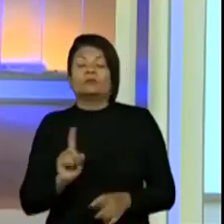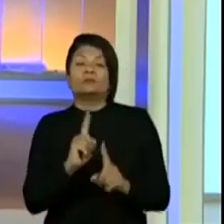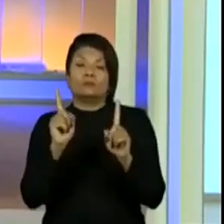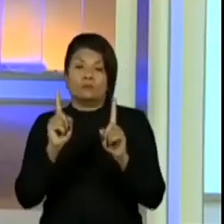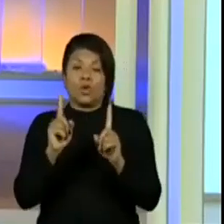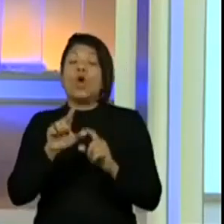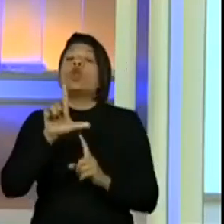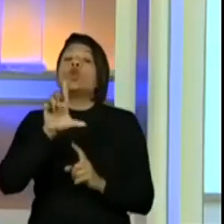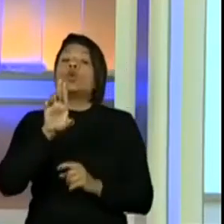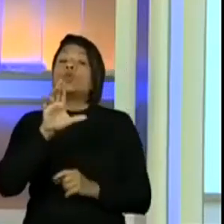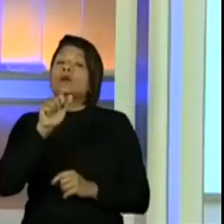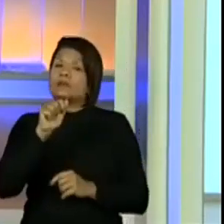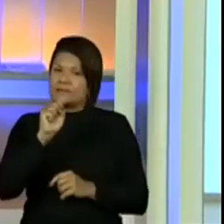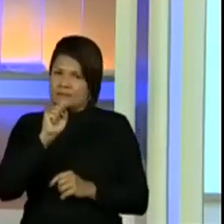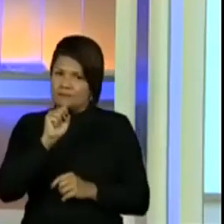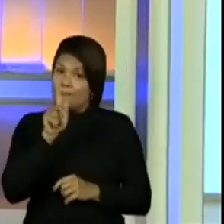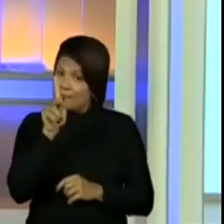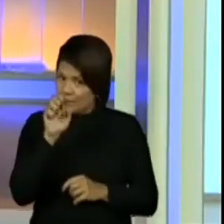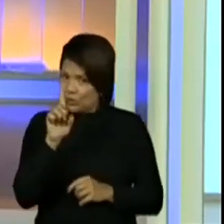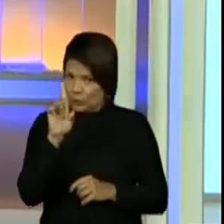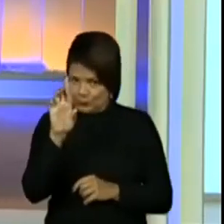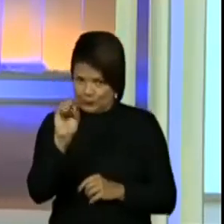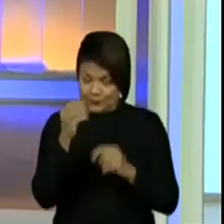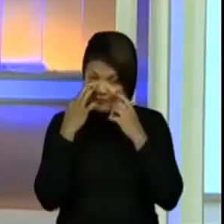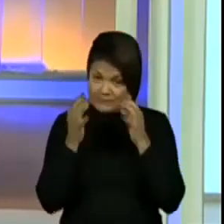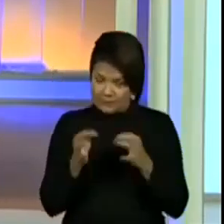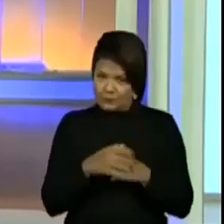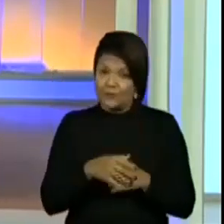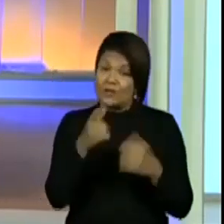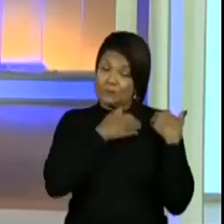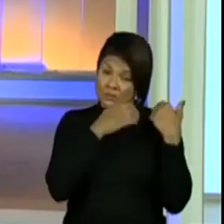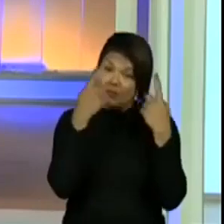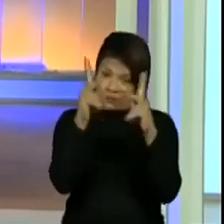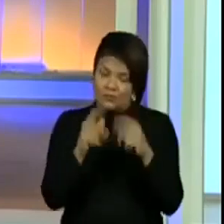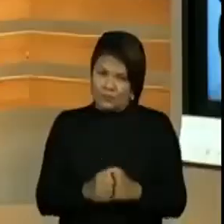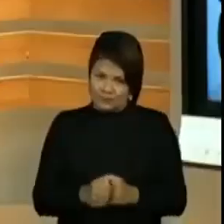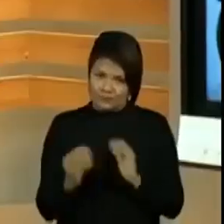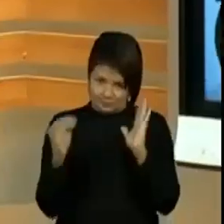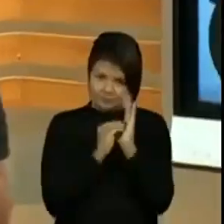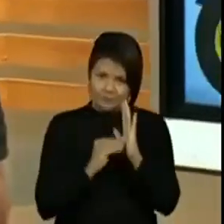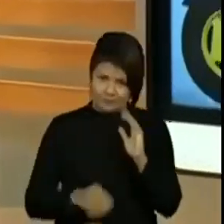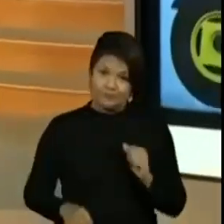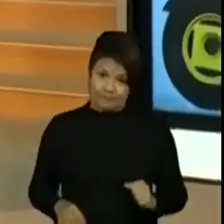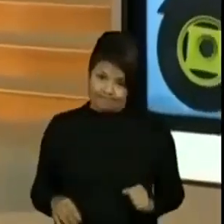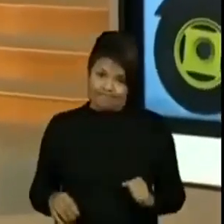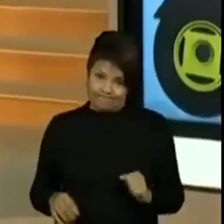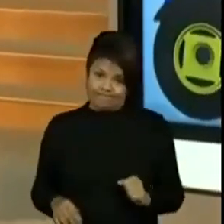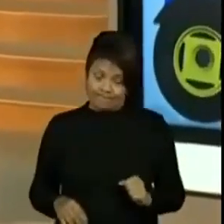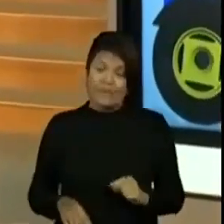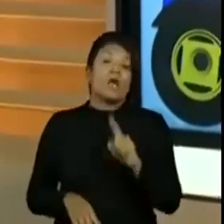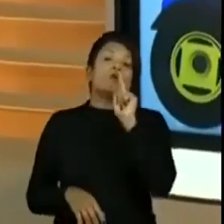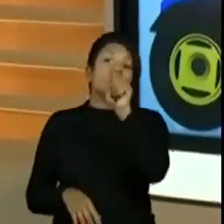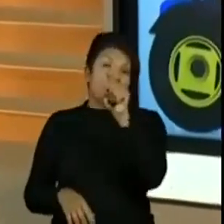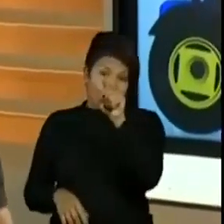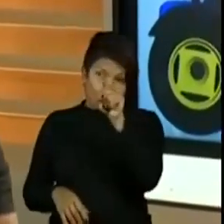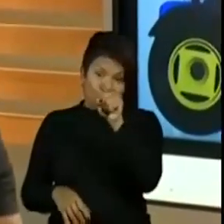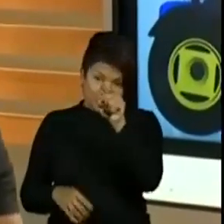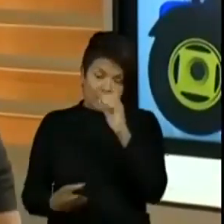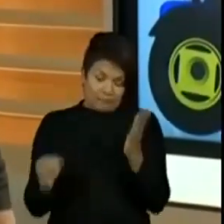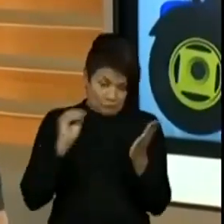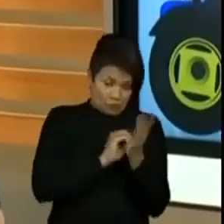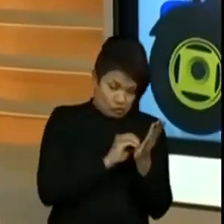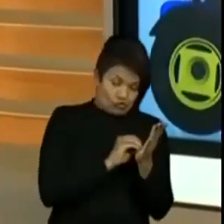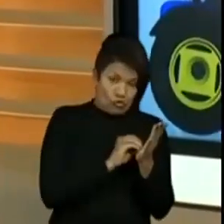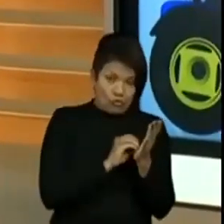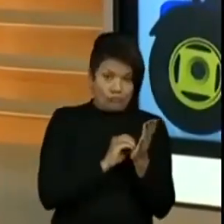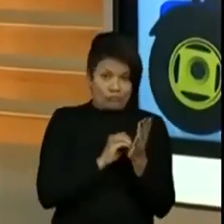tudo que se coloca aqui se torna responsabilidade de você. Você é aquilo que você compartilha.